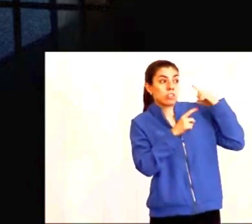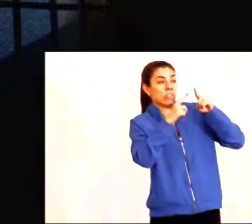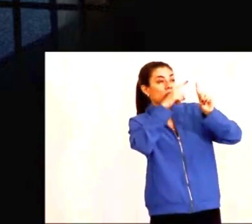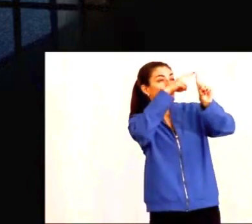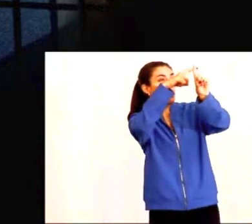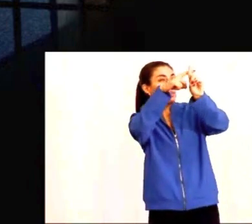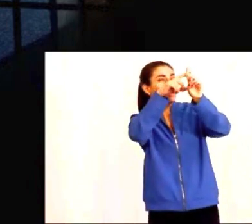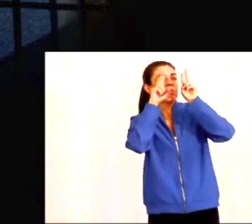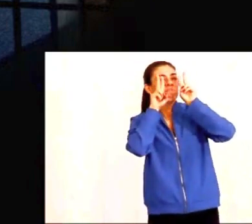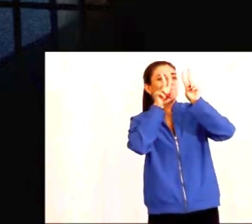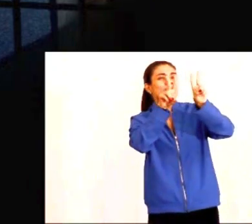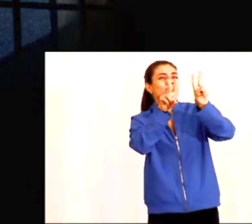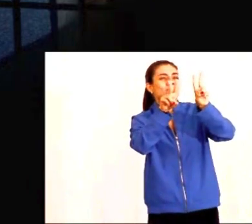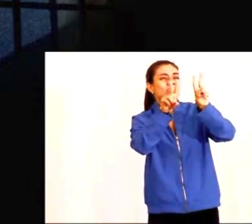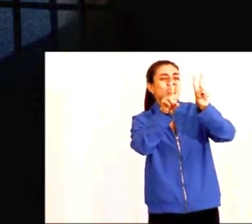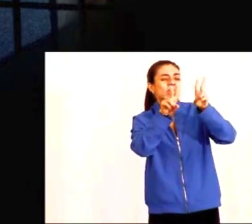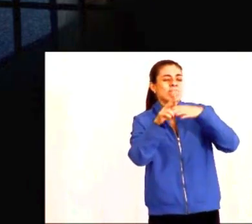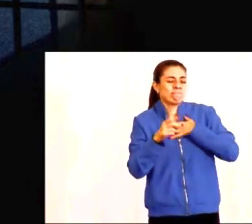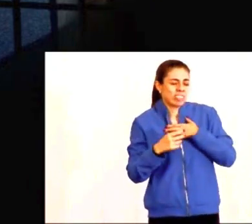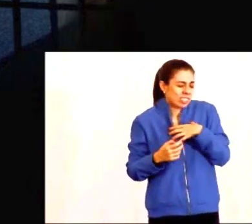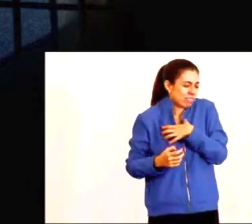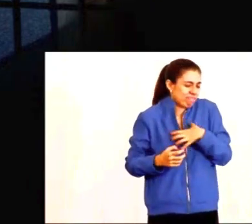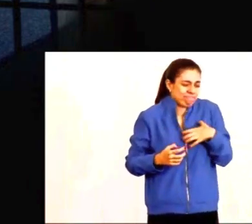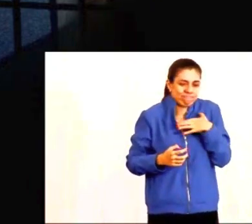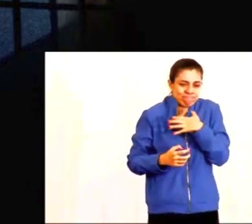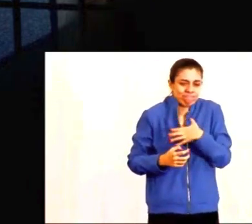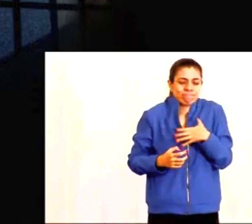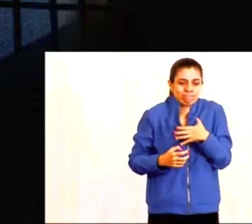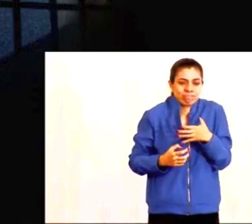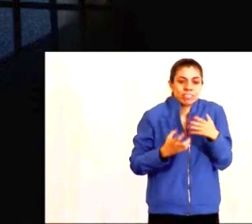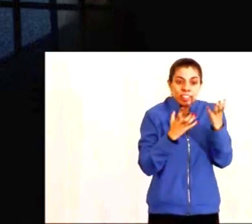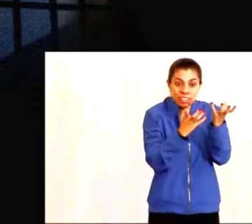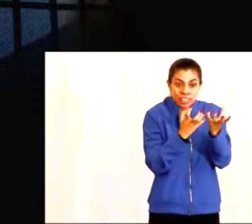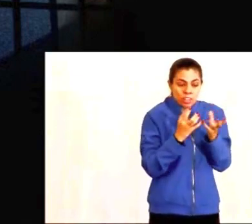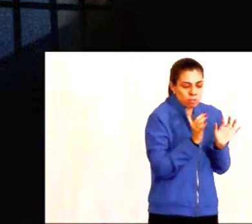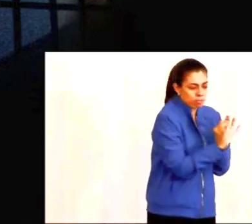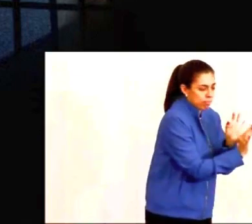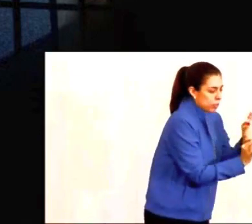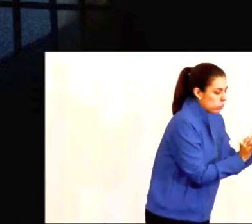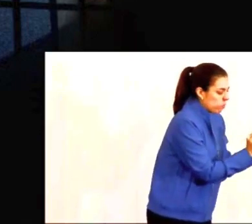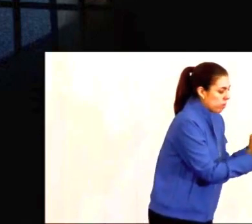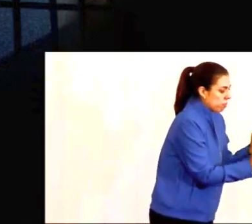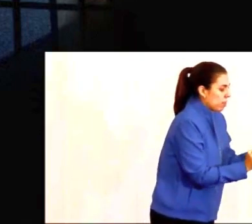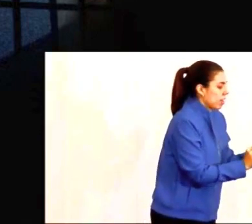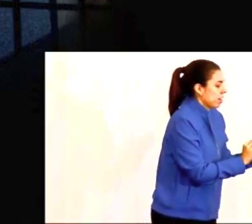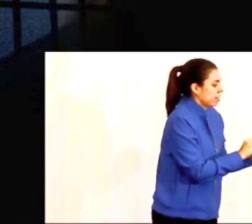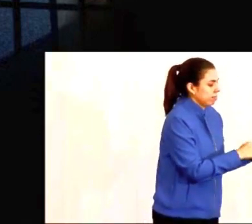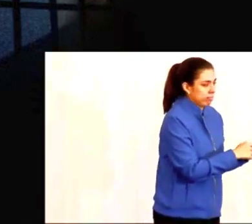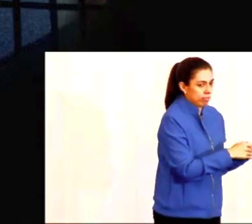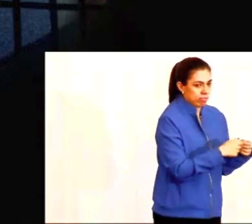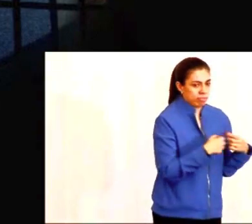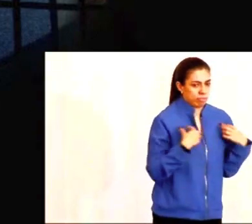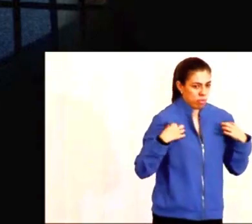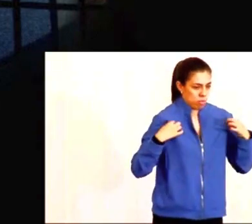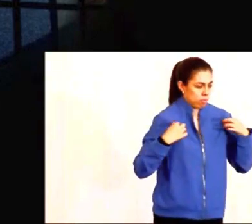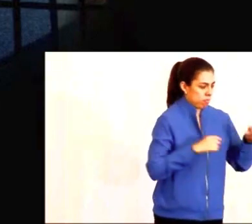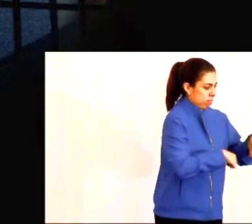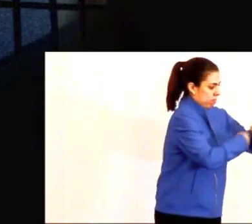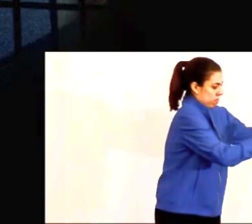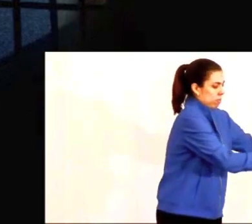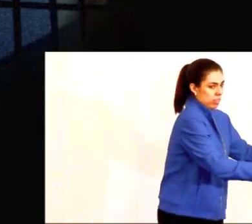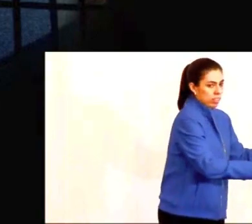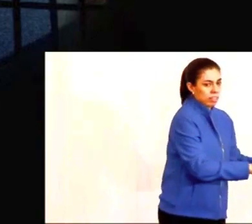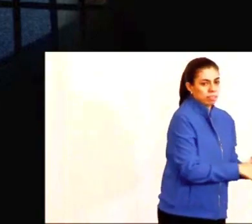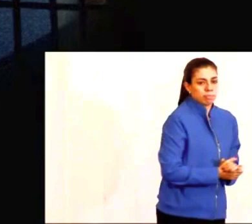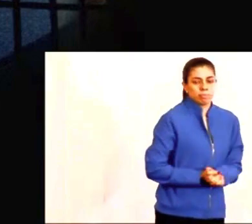ali, elas também queriam que ele tivesse a maior honra.